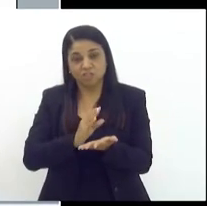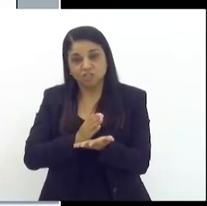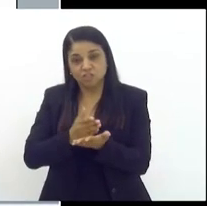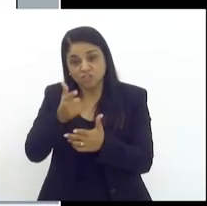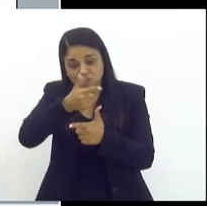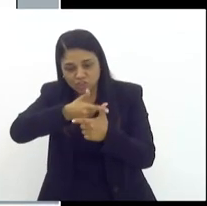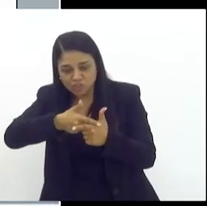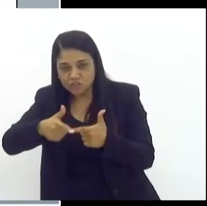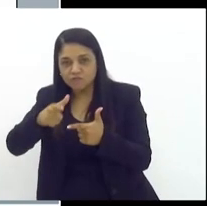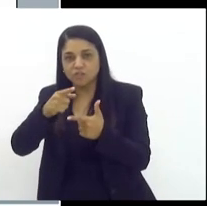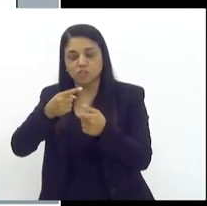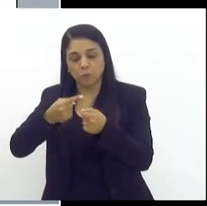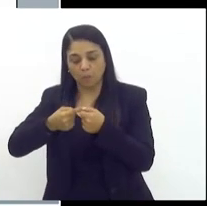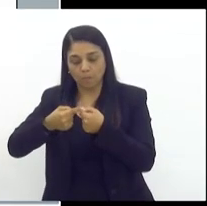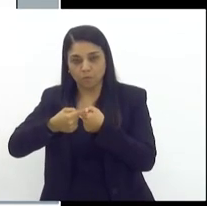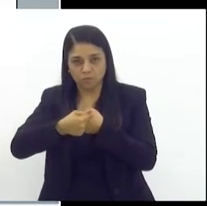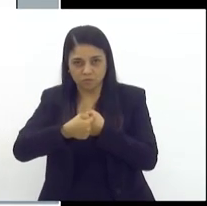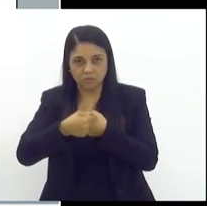do